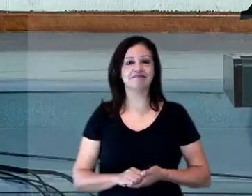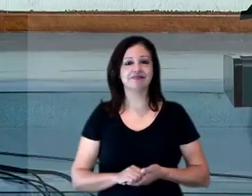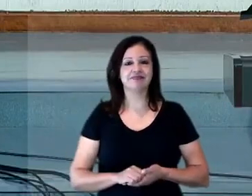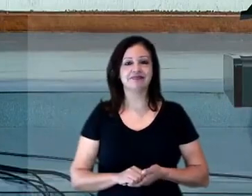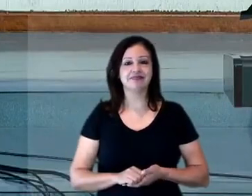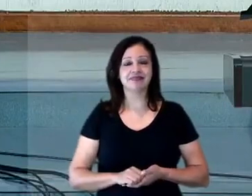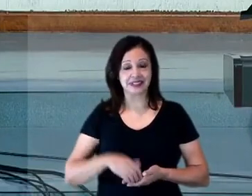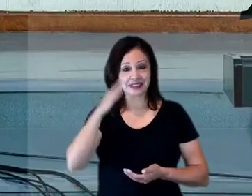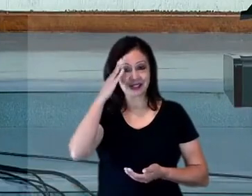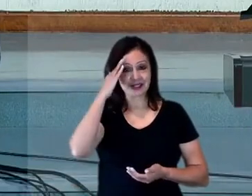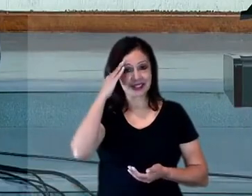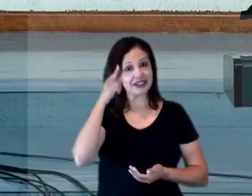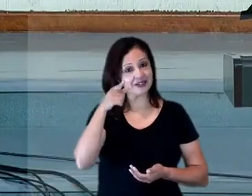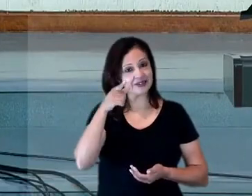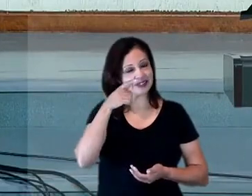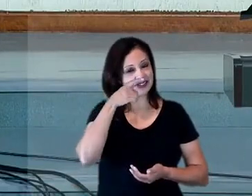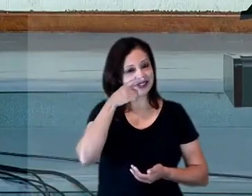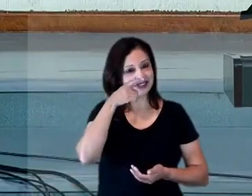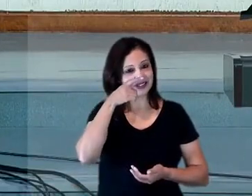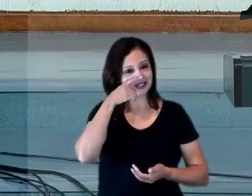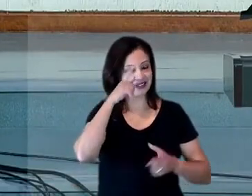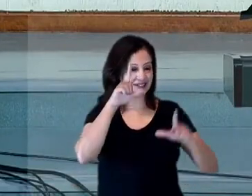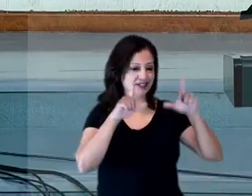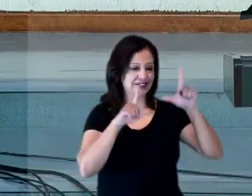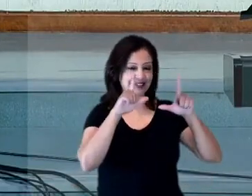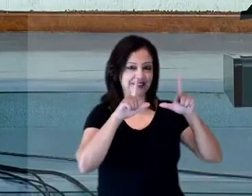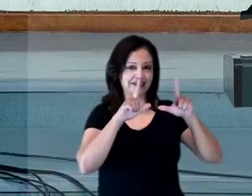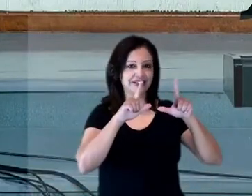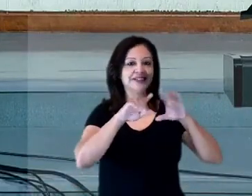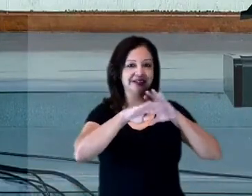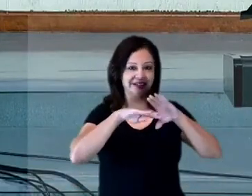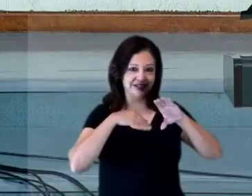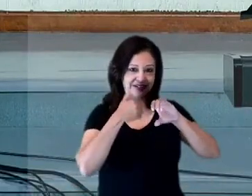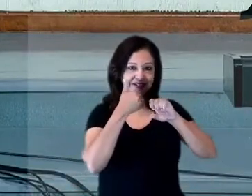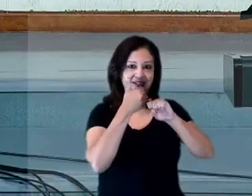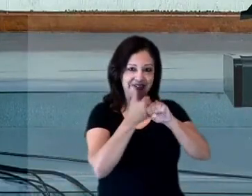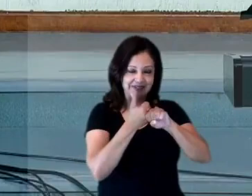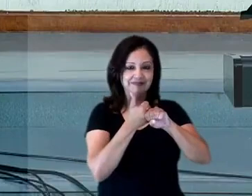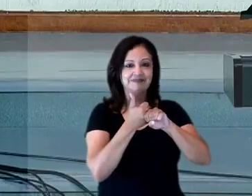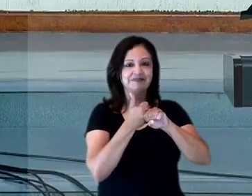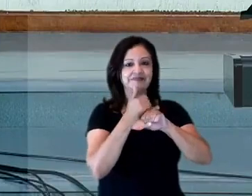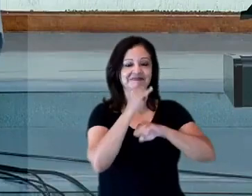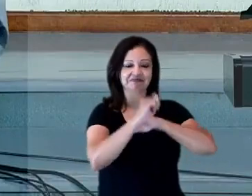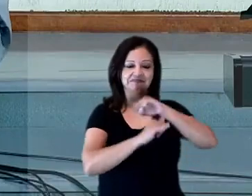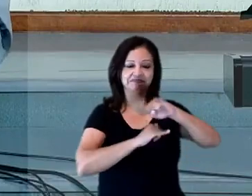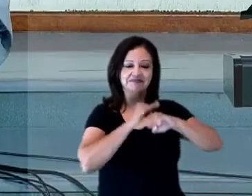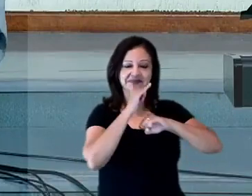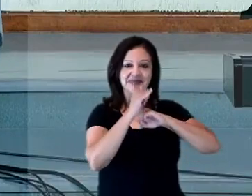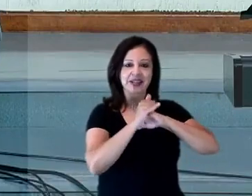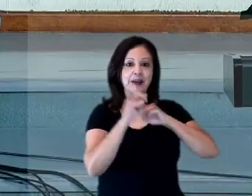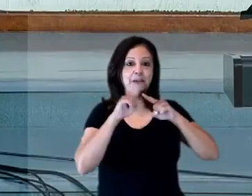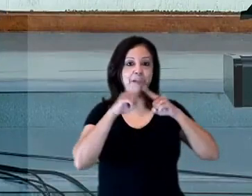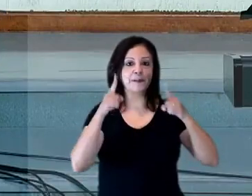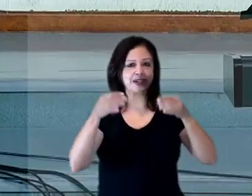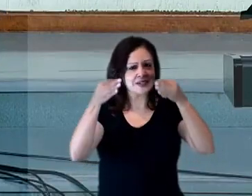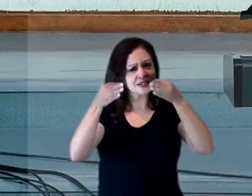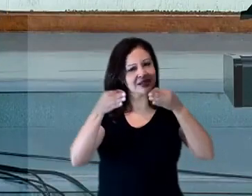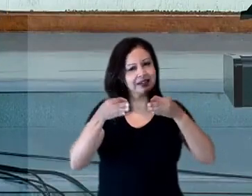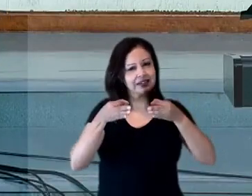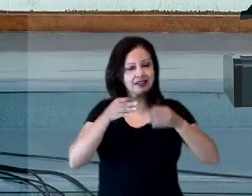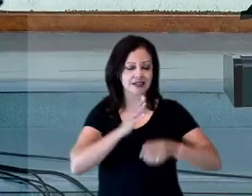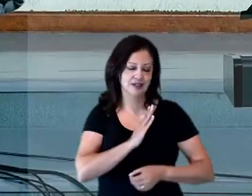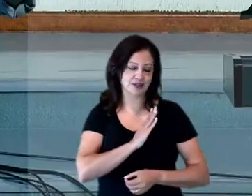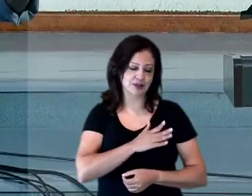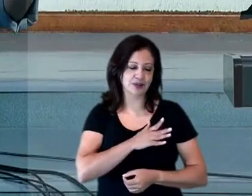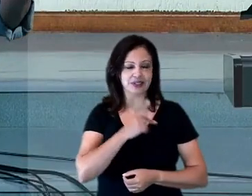um culto transmitido pela internet, mas eu quero que você nos acompanhe tendo essa plena certeza no seu coração. Apesar de não estarmos